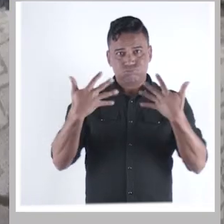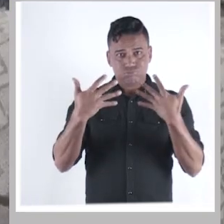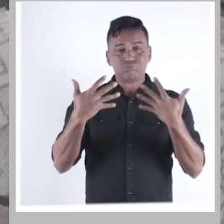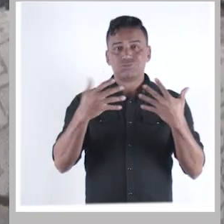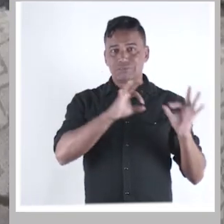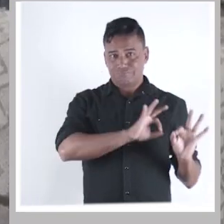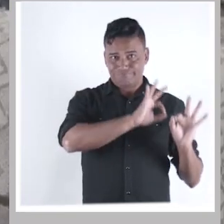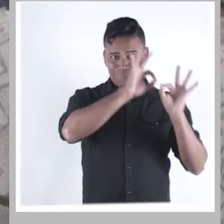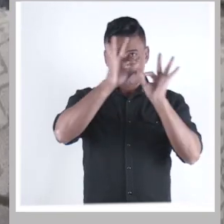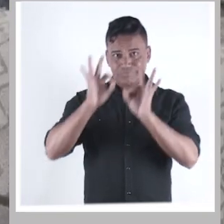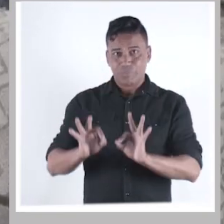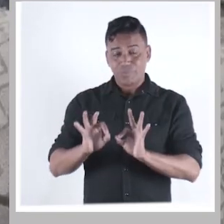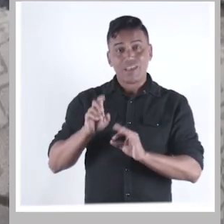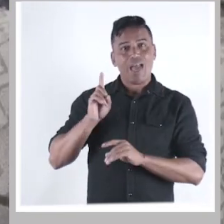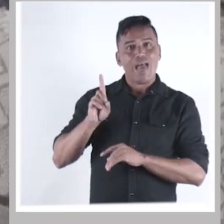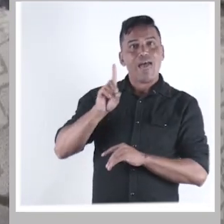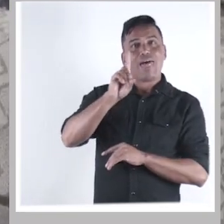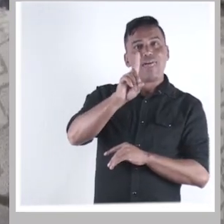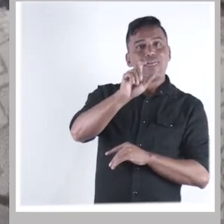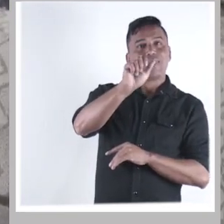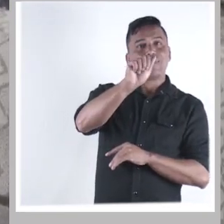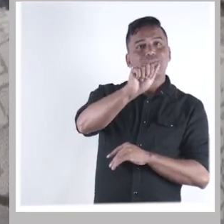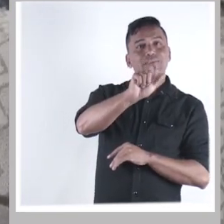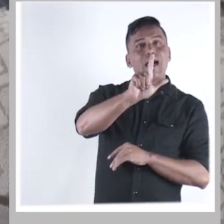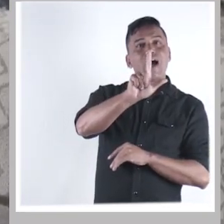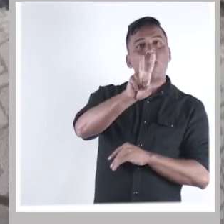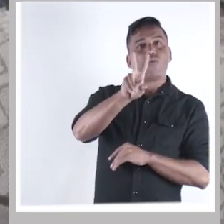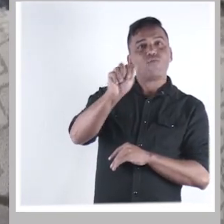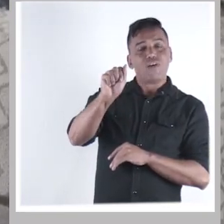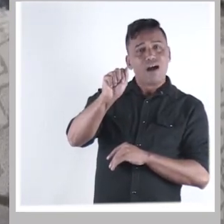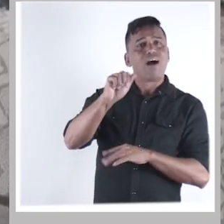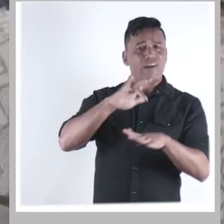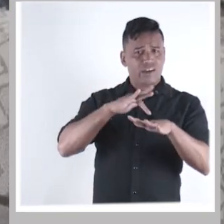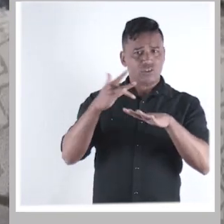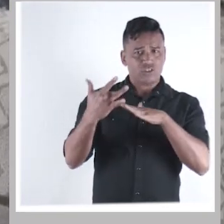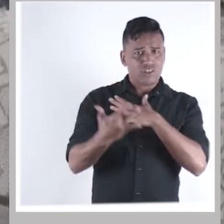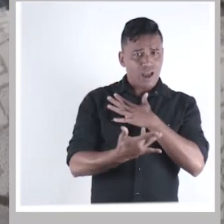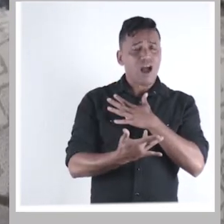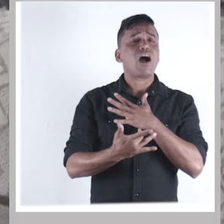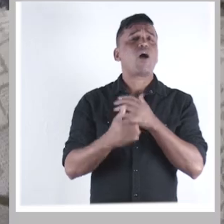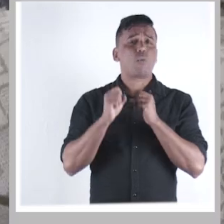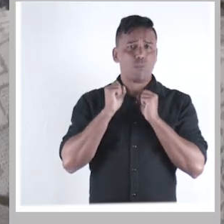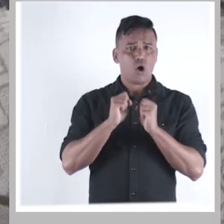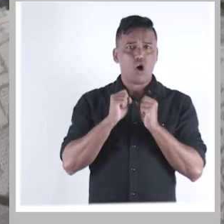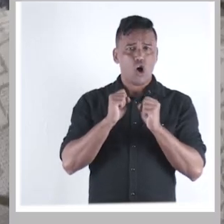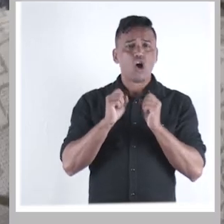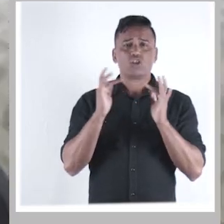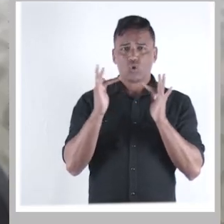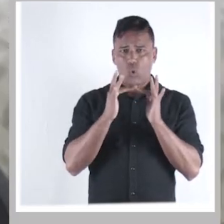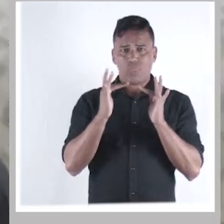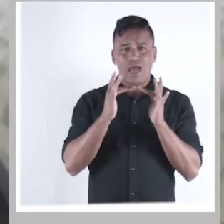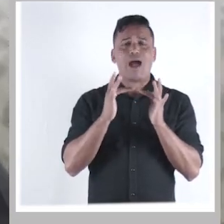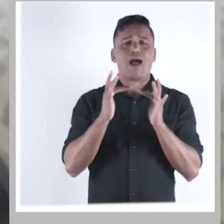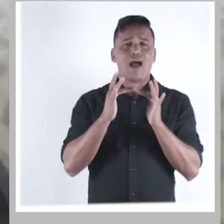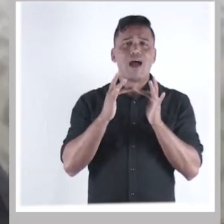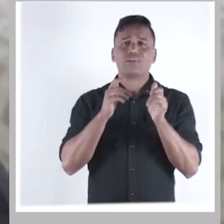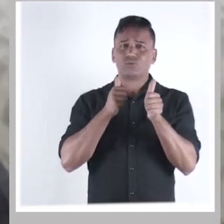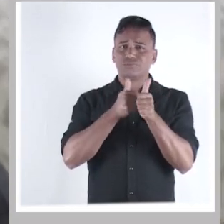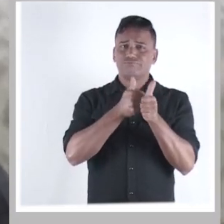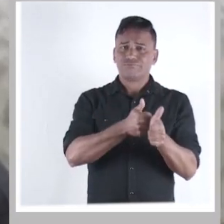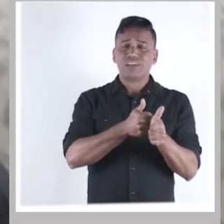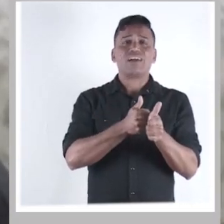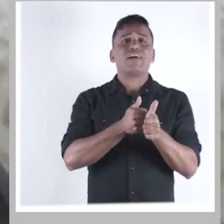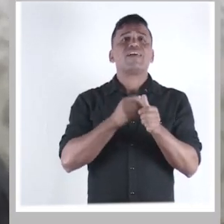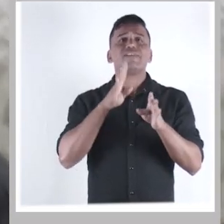nos acompanhando, né, que a Dalva está nas redes sociais, não é isso, Dalva? Sim. Quem quiser entrar em contato com